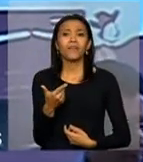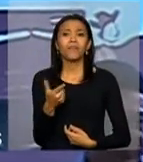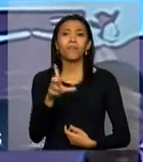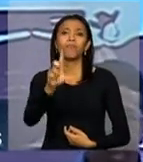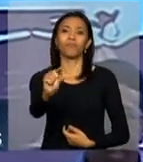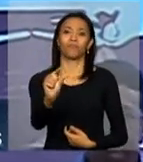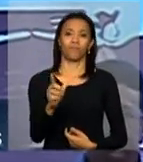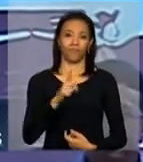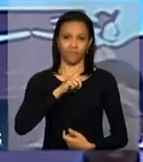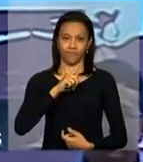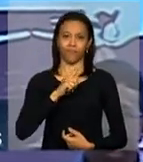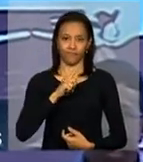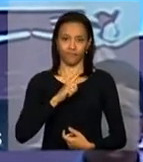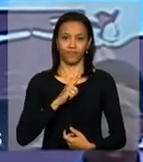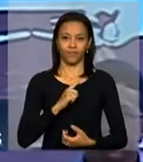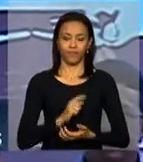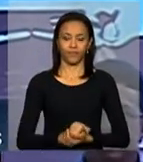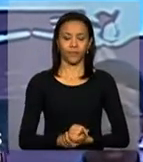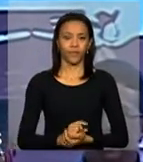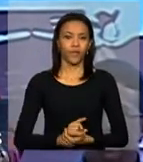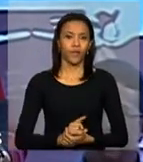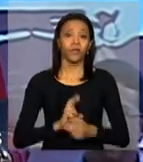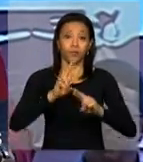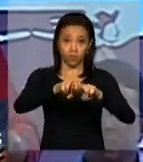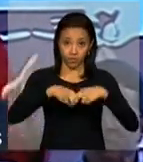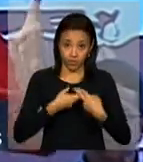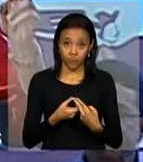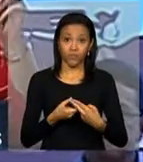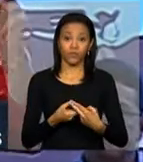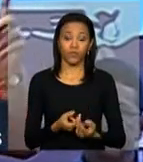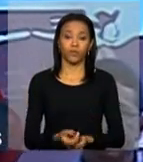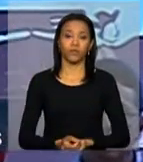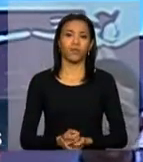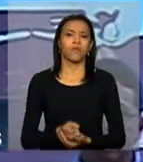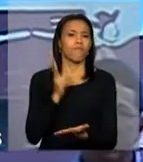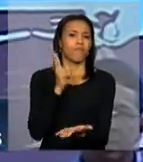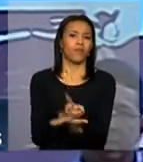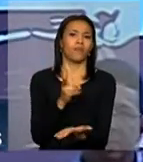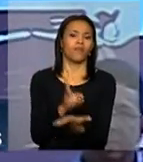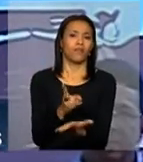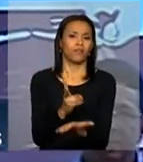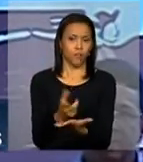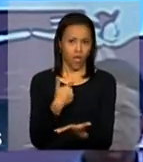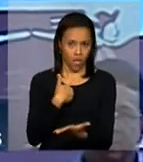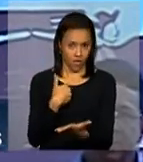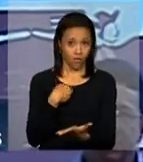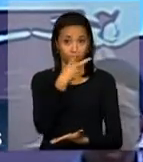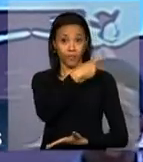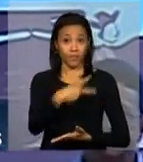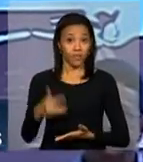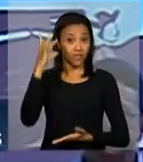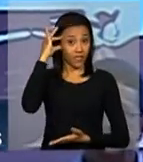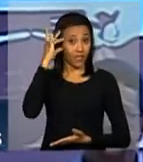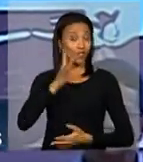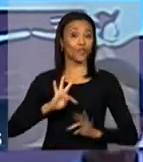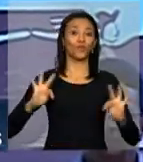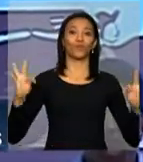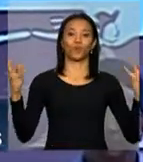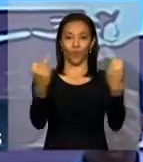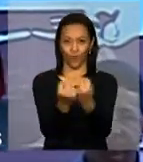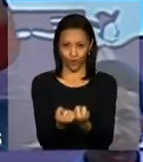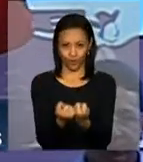têm. E, portanto, mesmo sendo presidenta de todos os